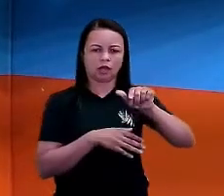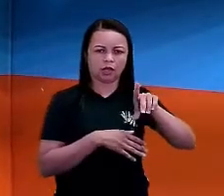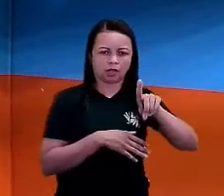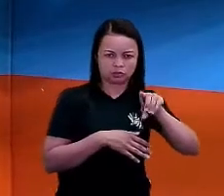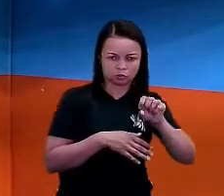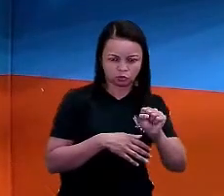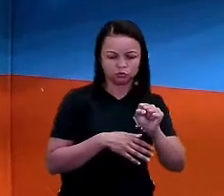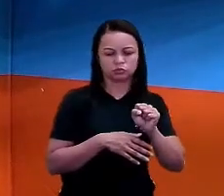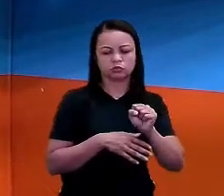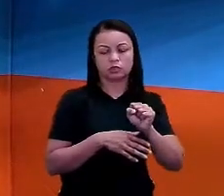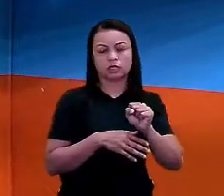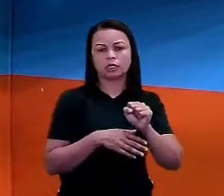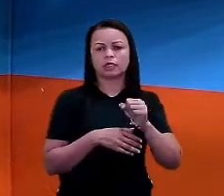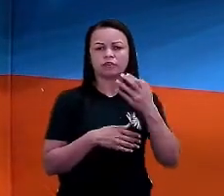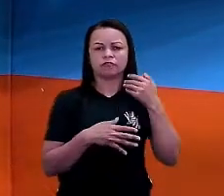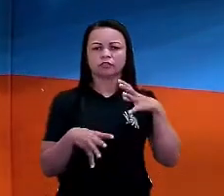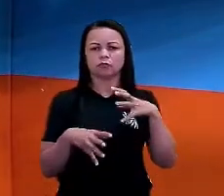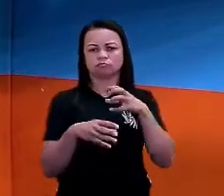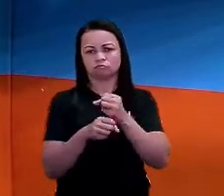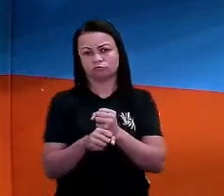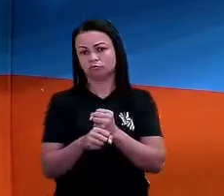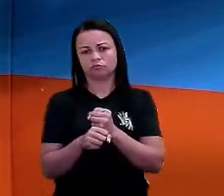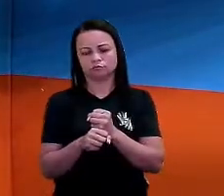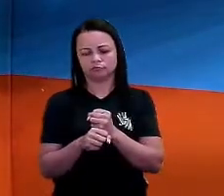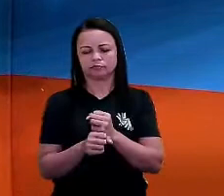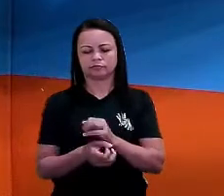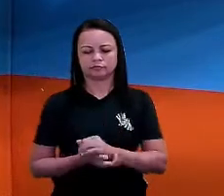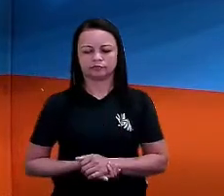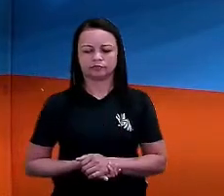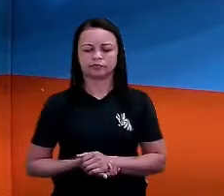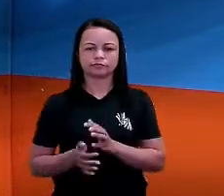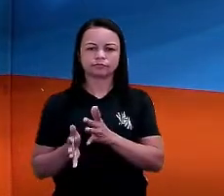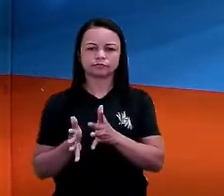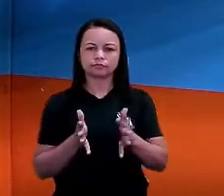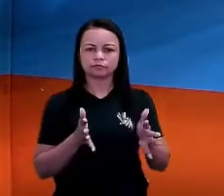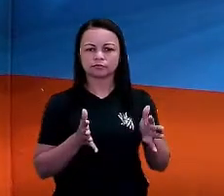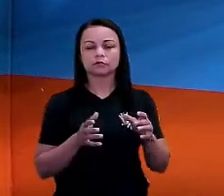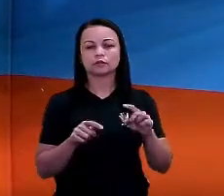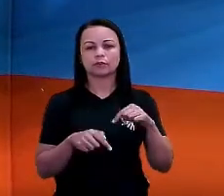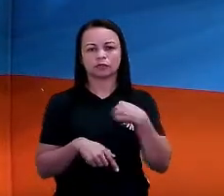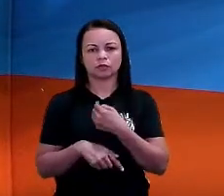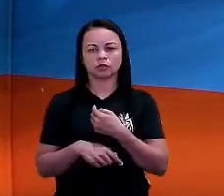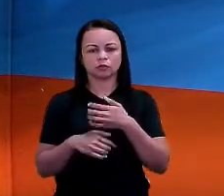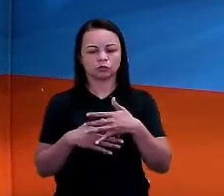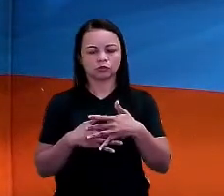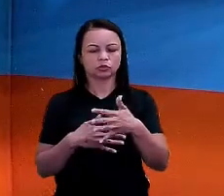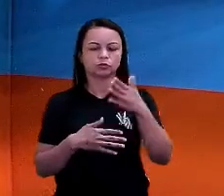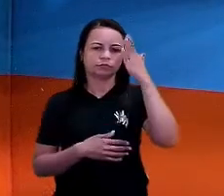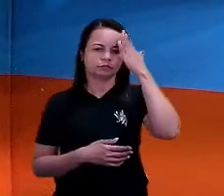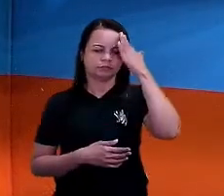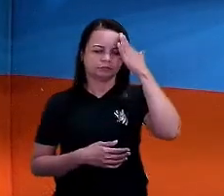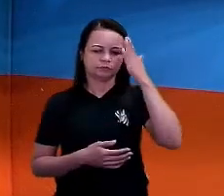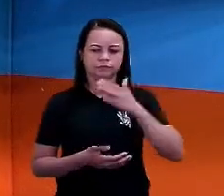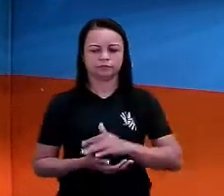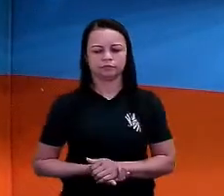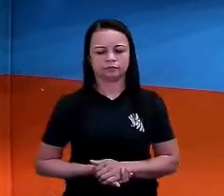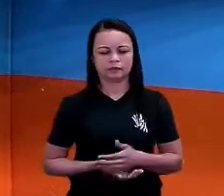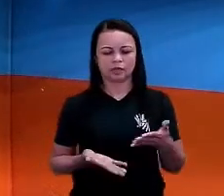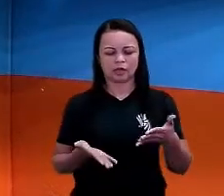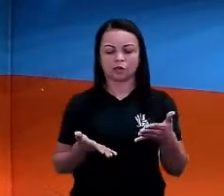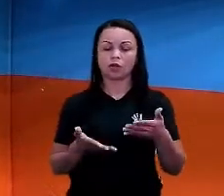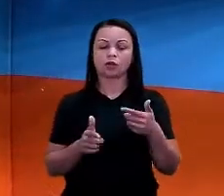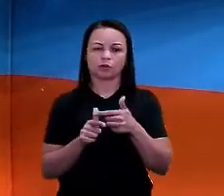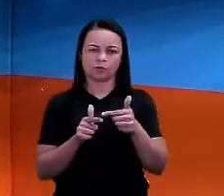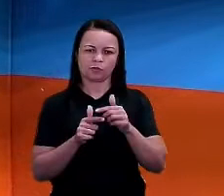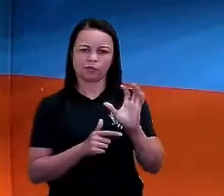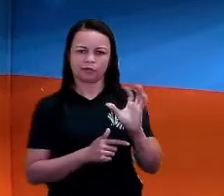na fórmula e realizar o cálculo, tá? Então, vamos seguir para que a gente possa continuar compreendendo. Vamos solucionar o nosso problema?